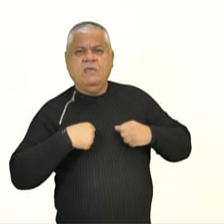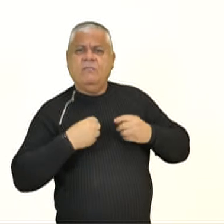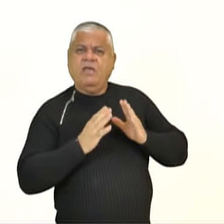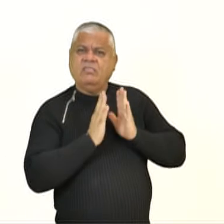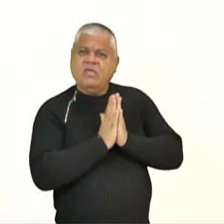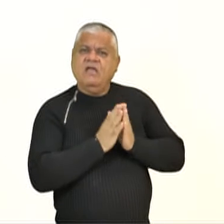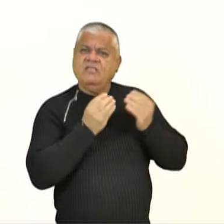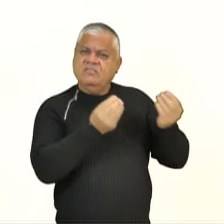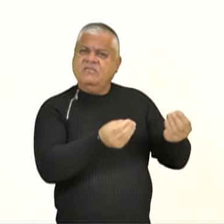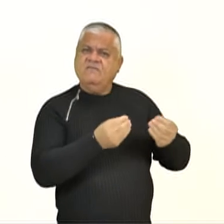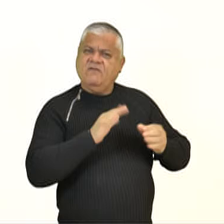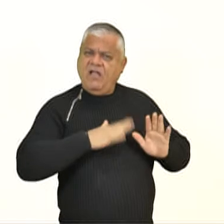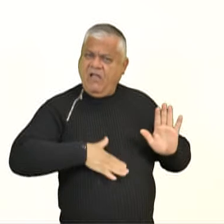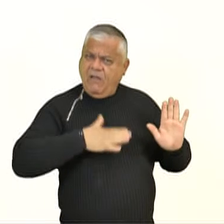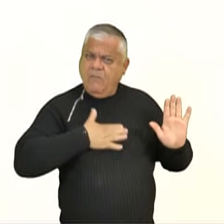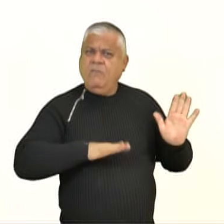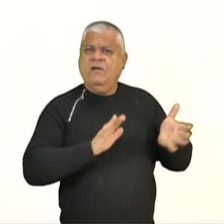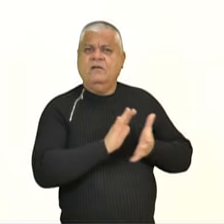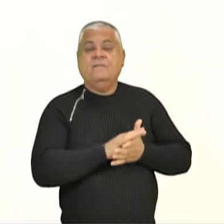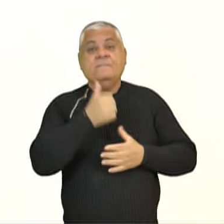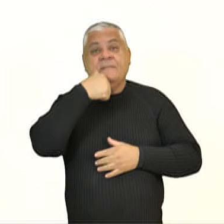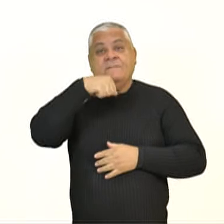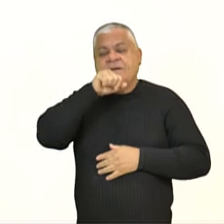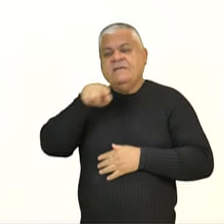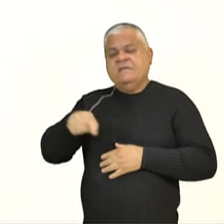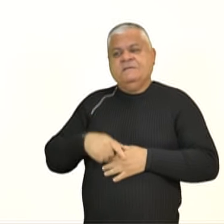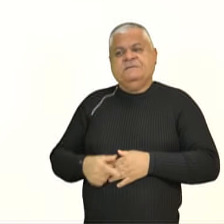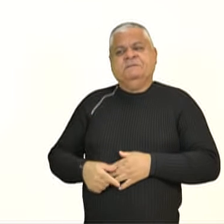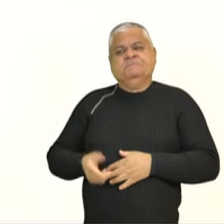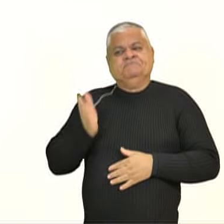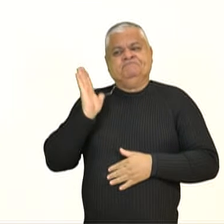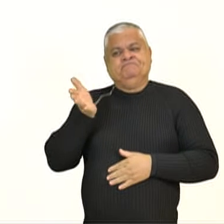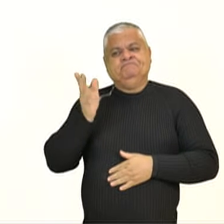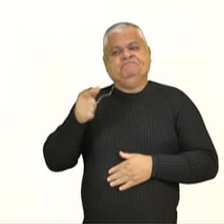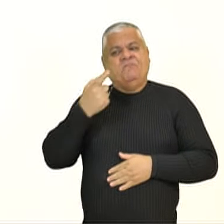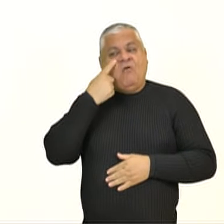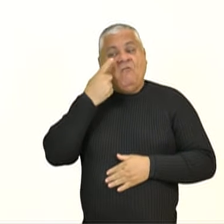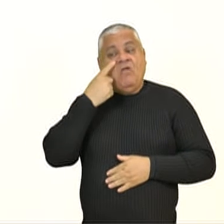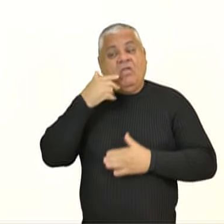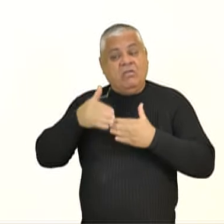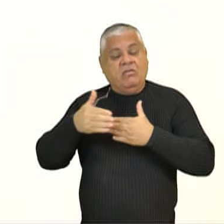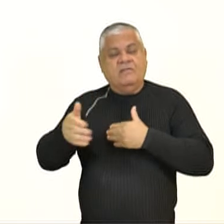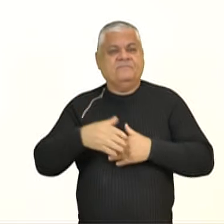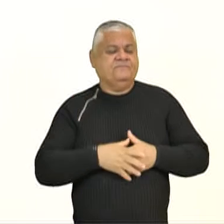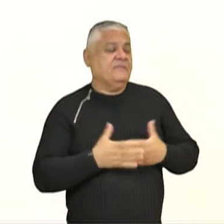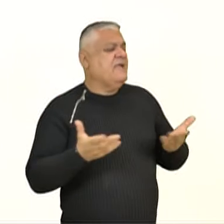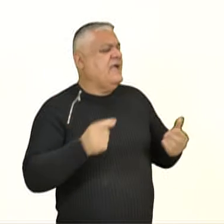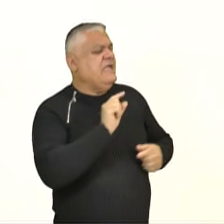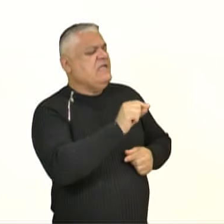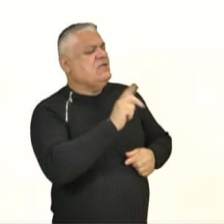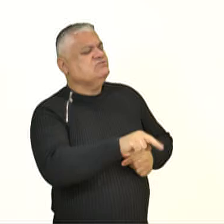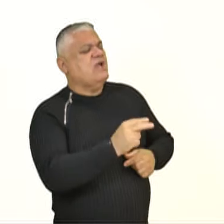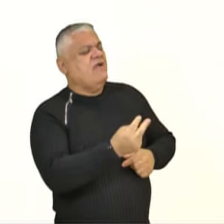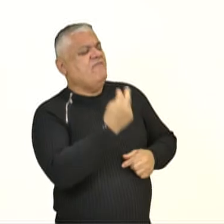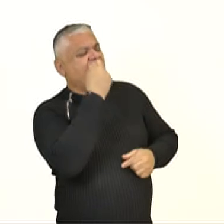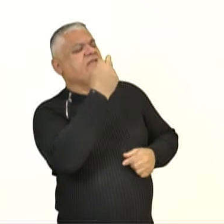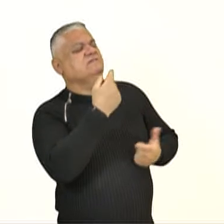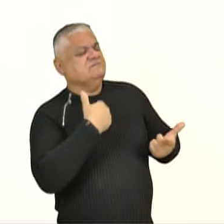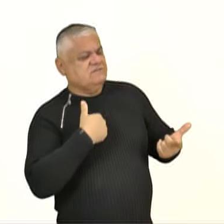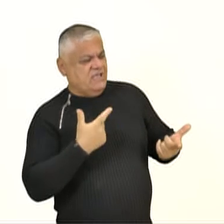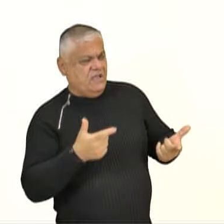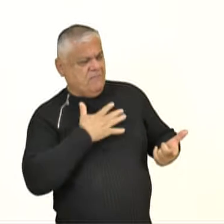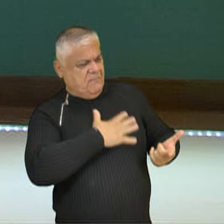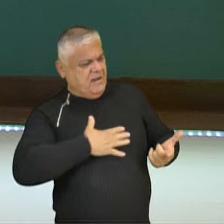dai-vos devagar. A mãe: ora, espera-se e vejamos. Inês: quem já visse